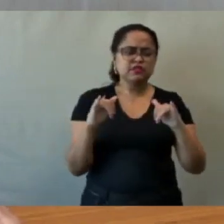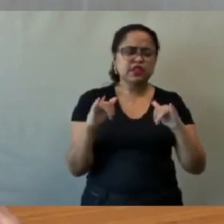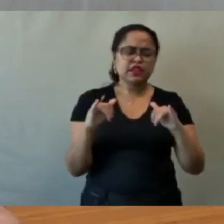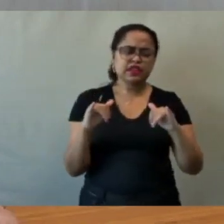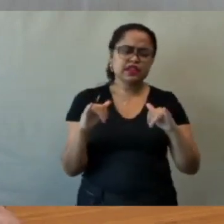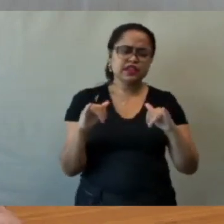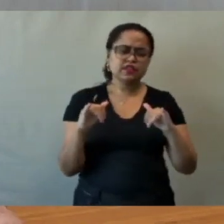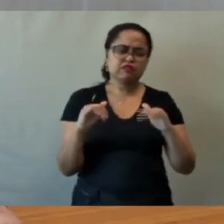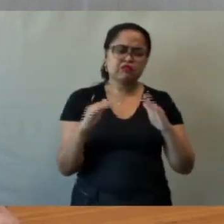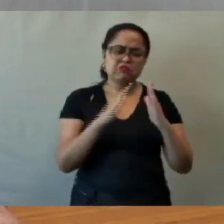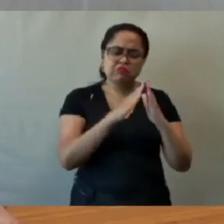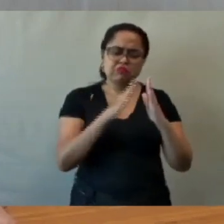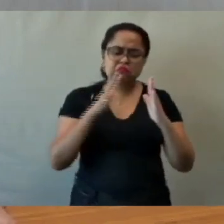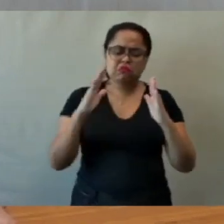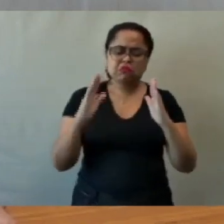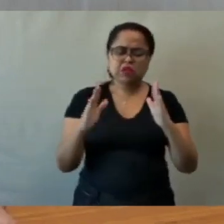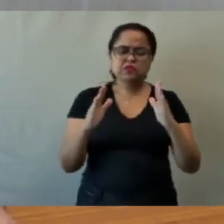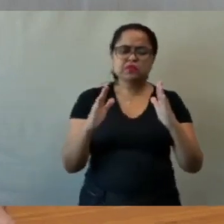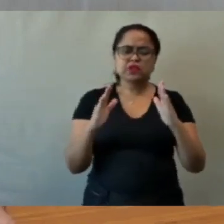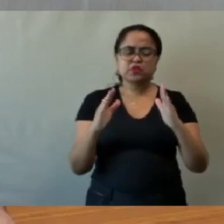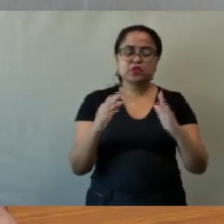desse período de